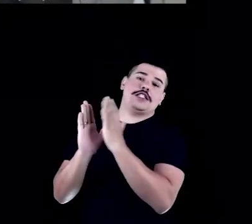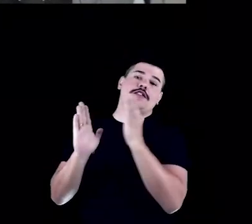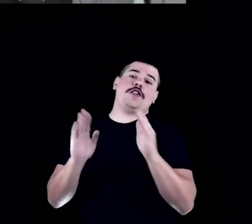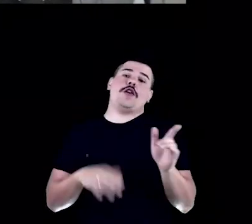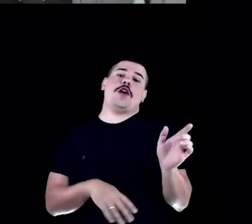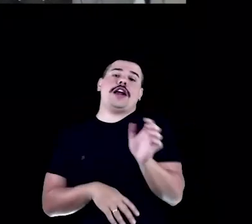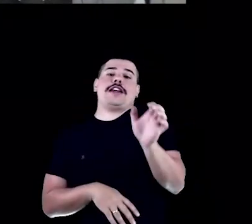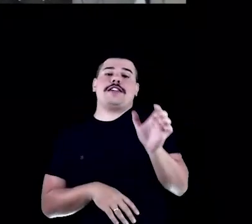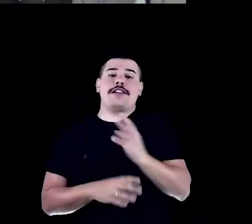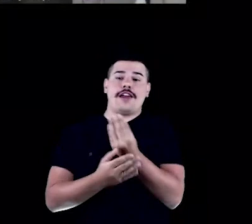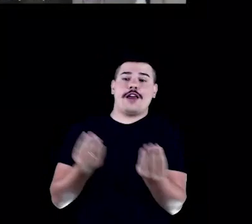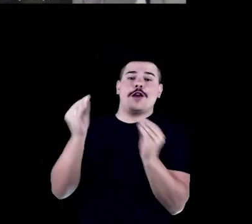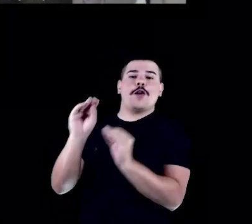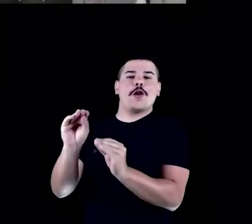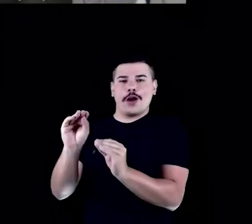nossa prateleira